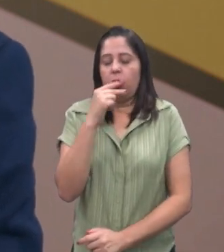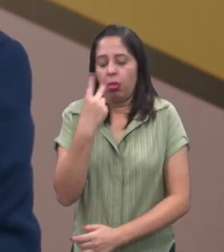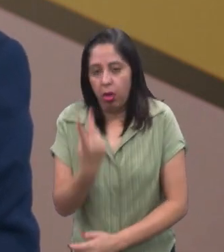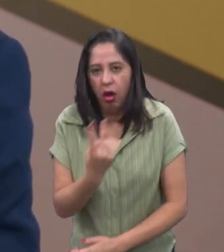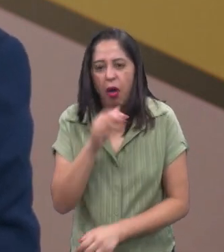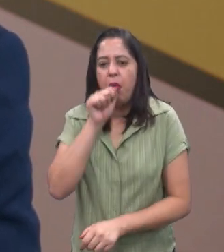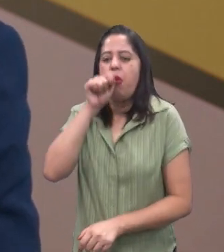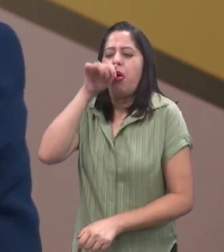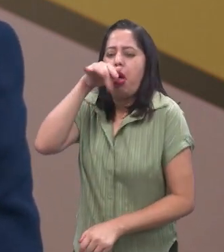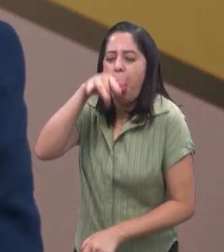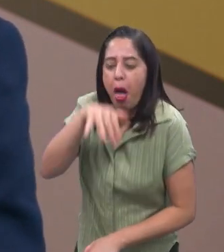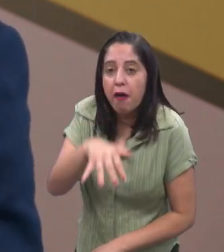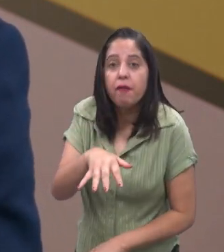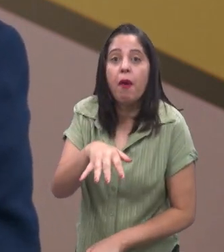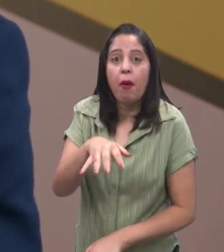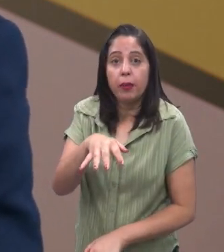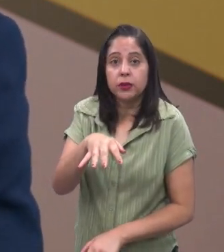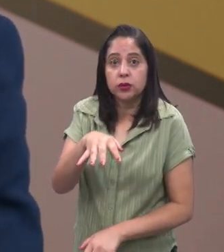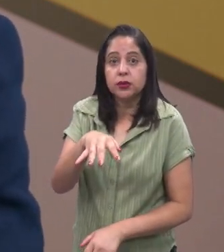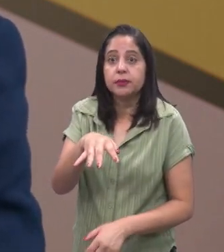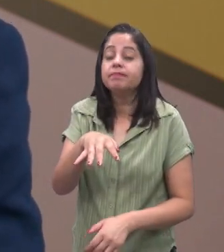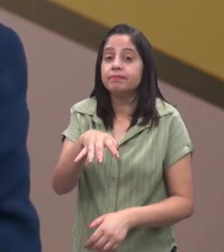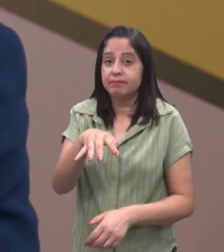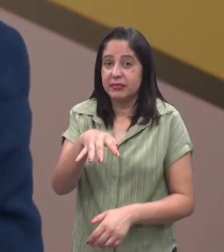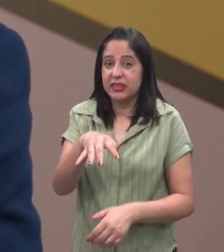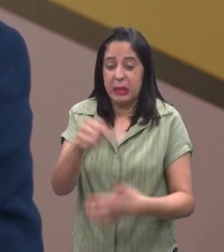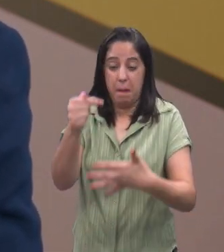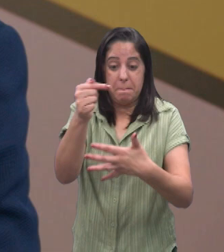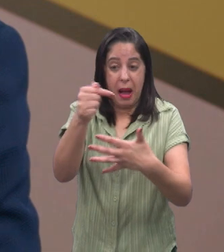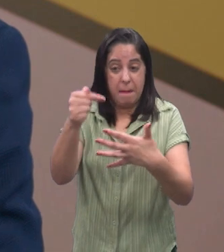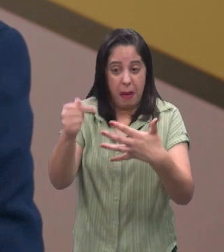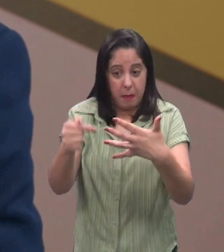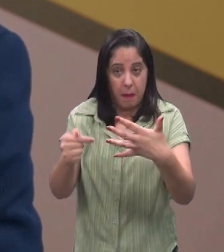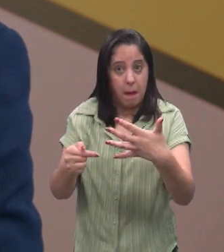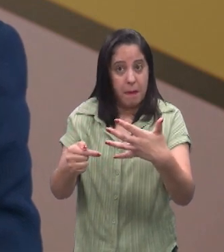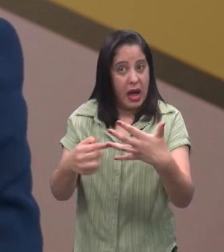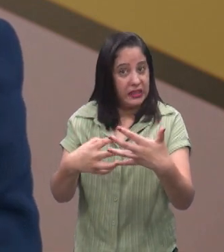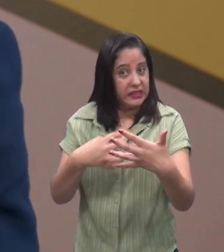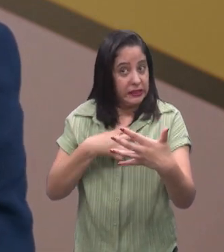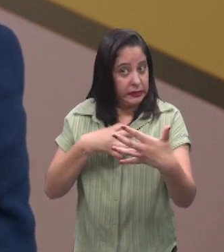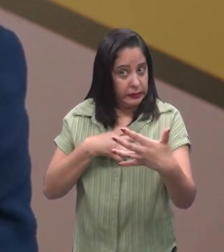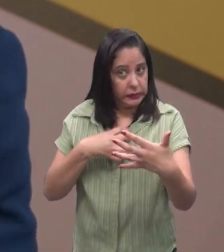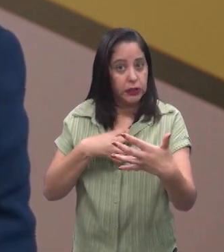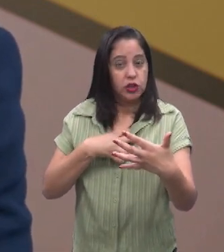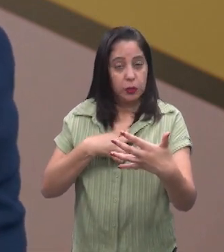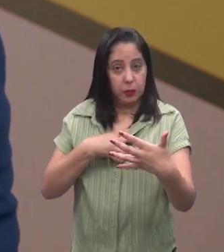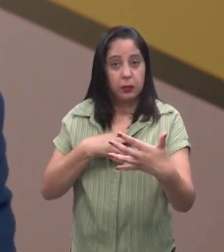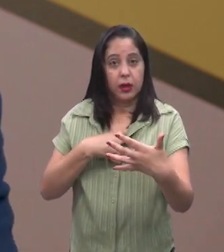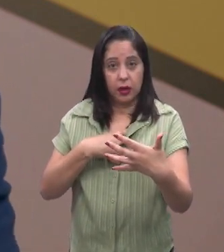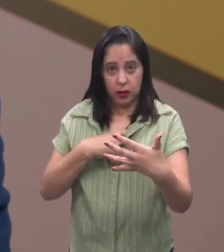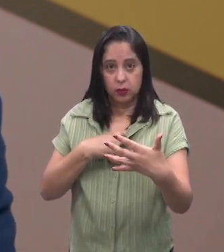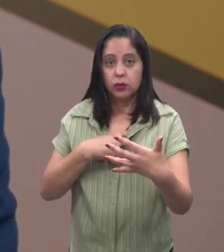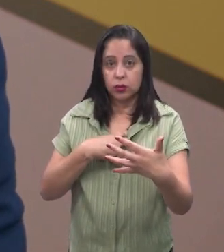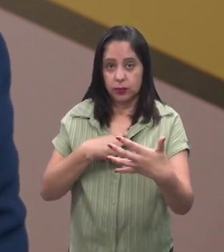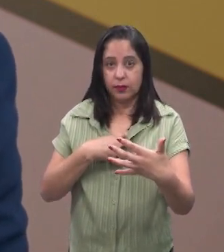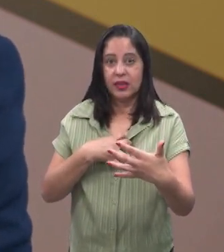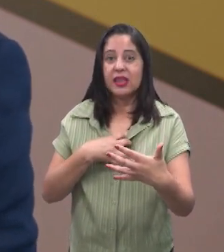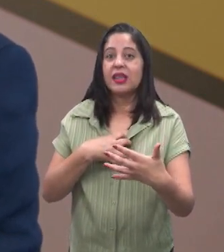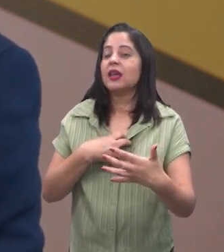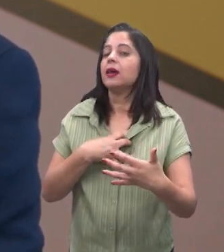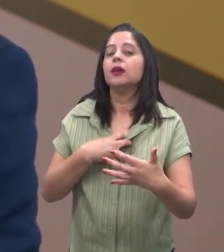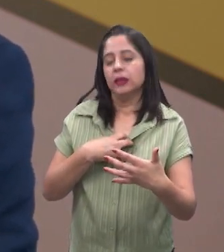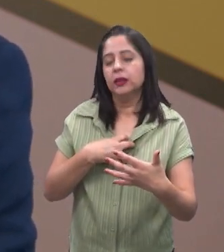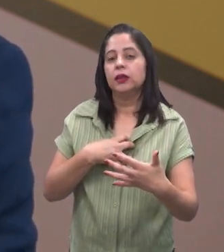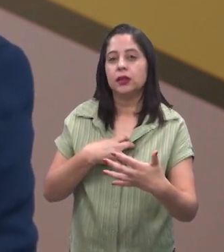e vômitos, e tende a ser uma coisa mais difusa, né, em aperto. Esse é o sintoma, digamos, clássico e típico. Ela